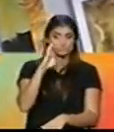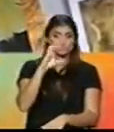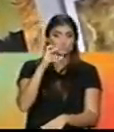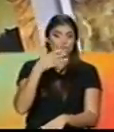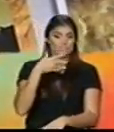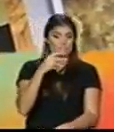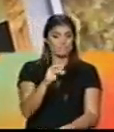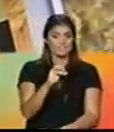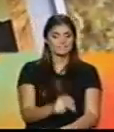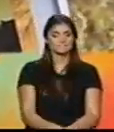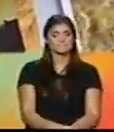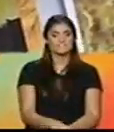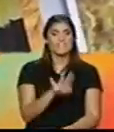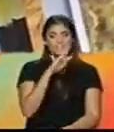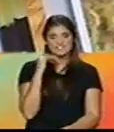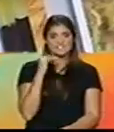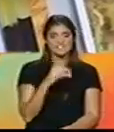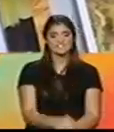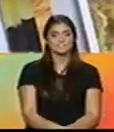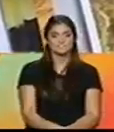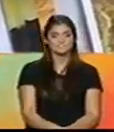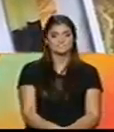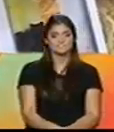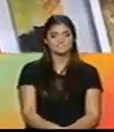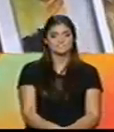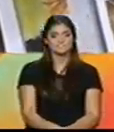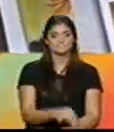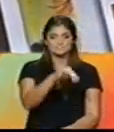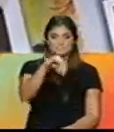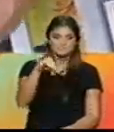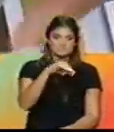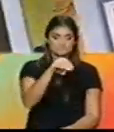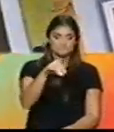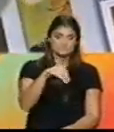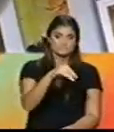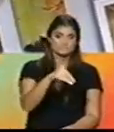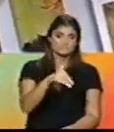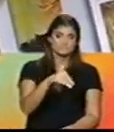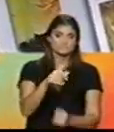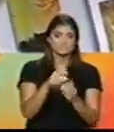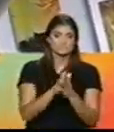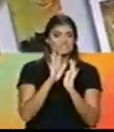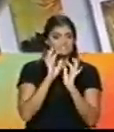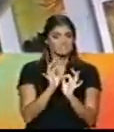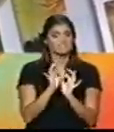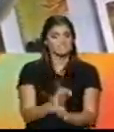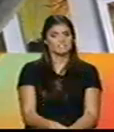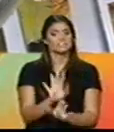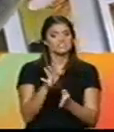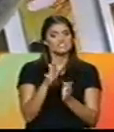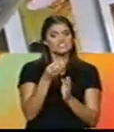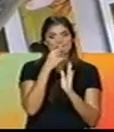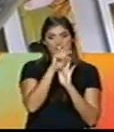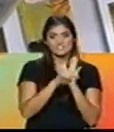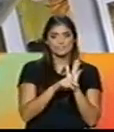Num bolo. Isso é que é pitada indiscreta. As pitadas geralmente são todas um bocadinho discretas. Já vinha na receita ou